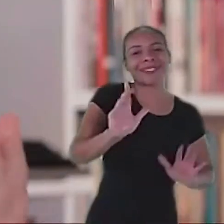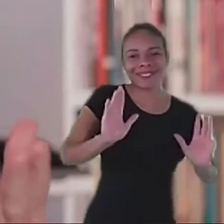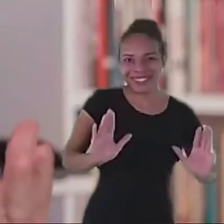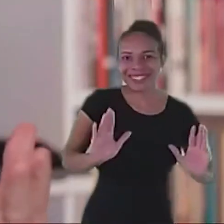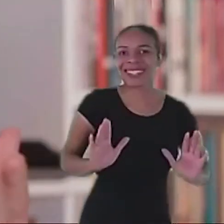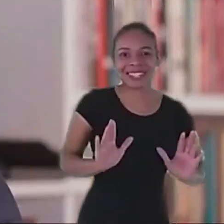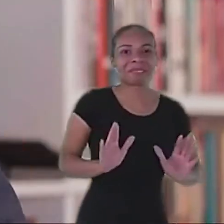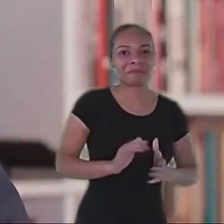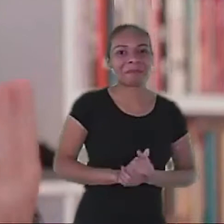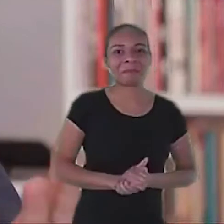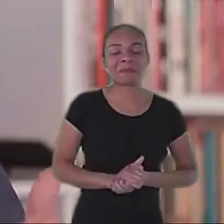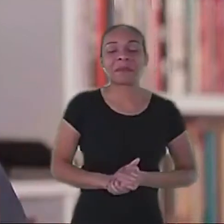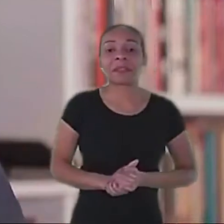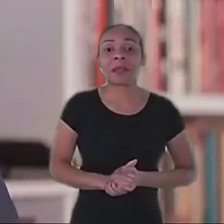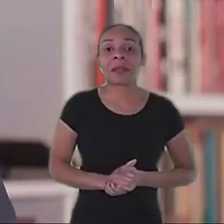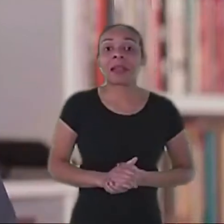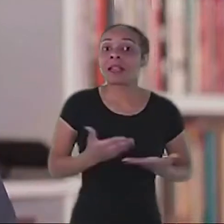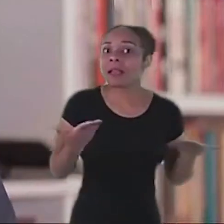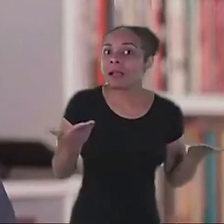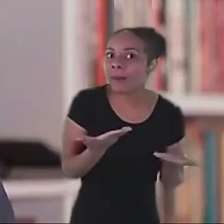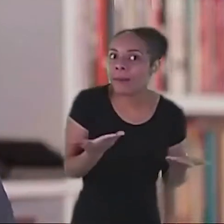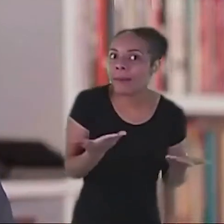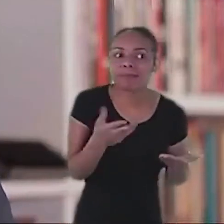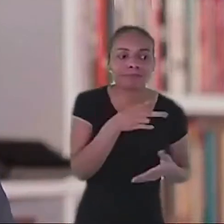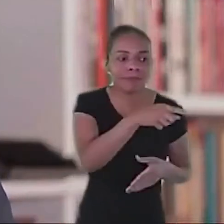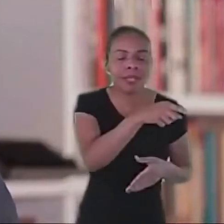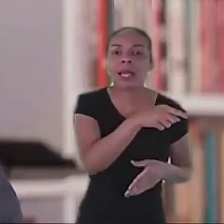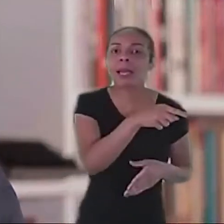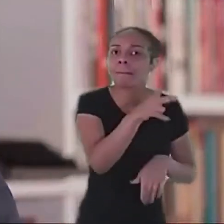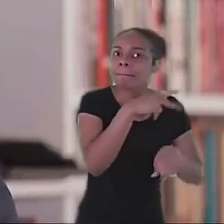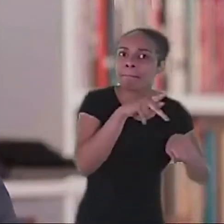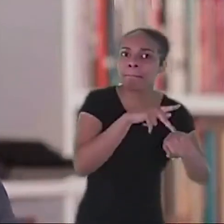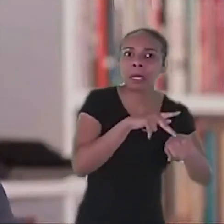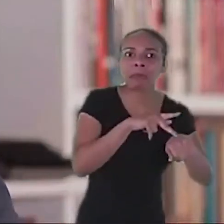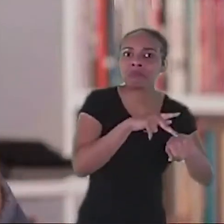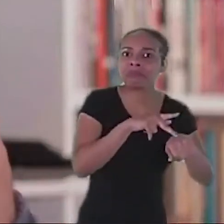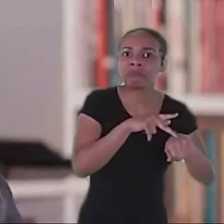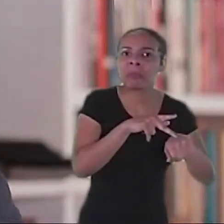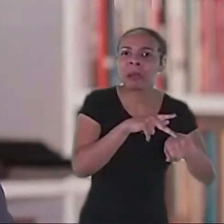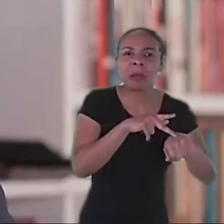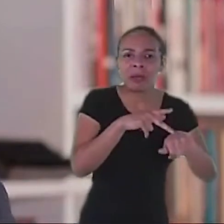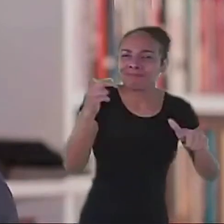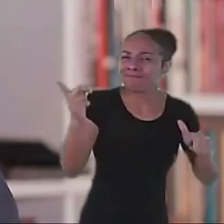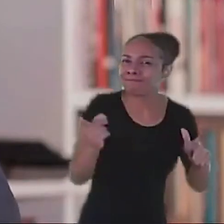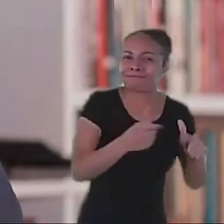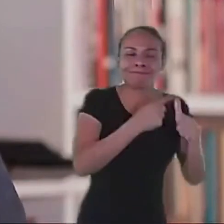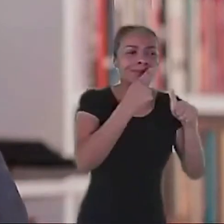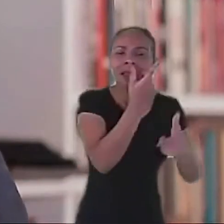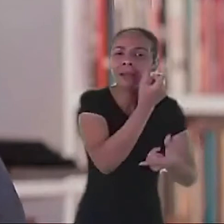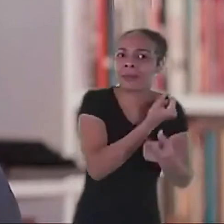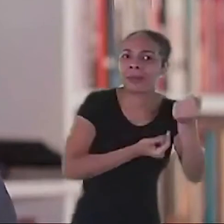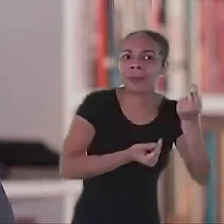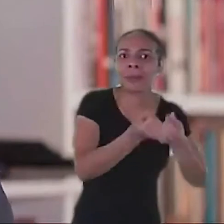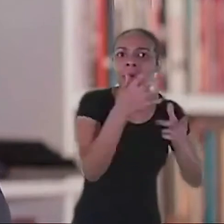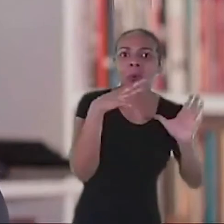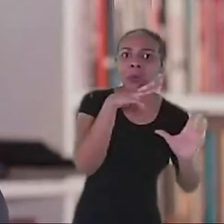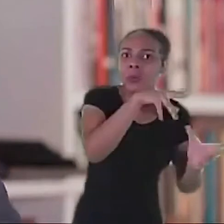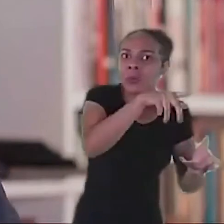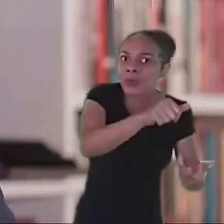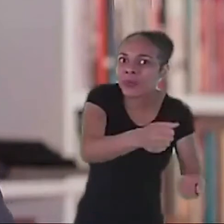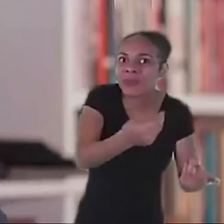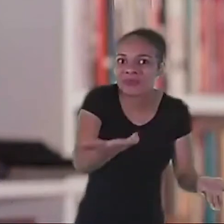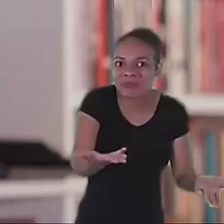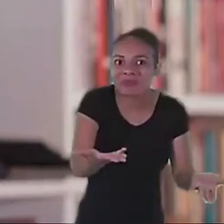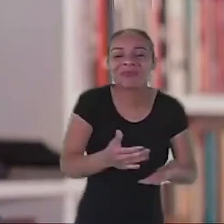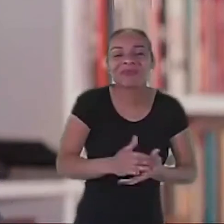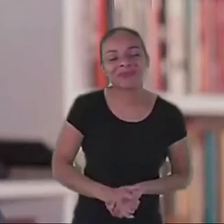aí liderando o mundo. A pergunta é muito simples, Campolina e Barreto,